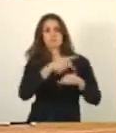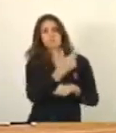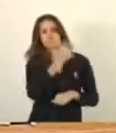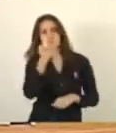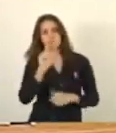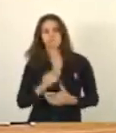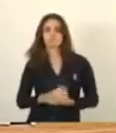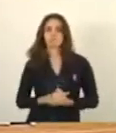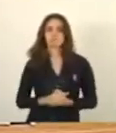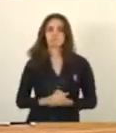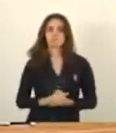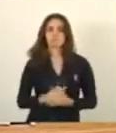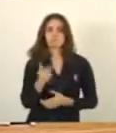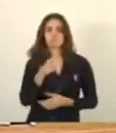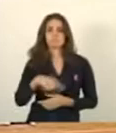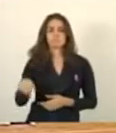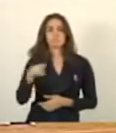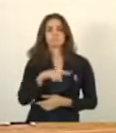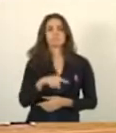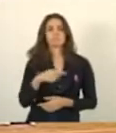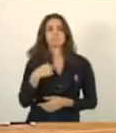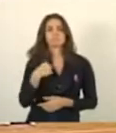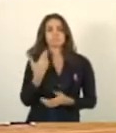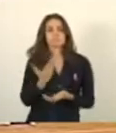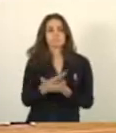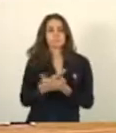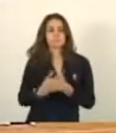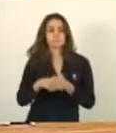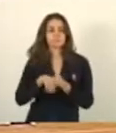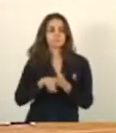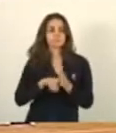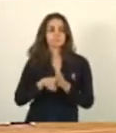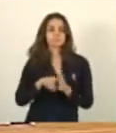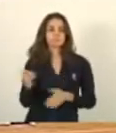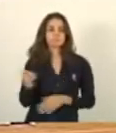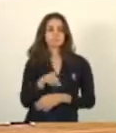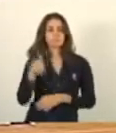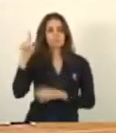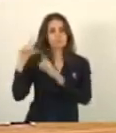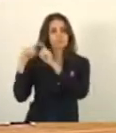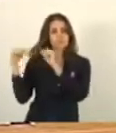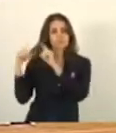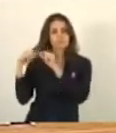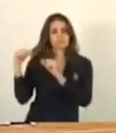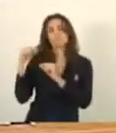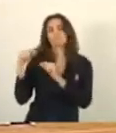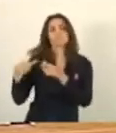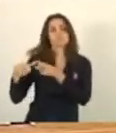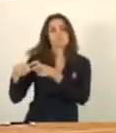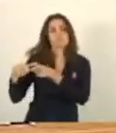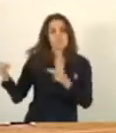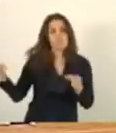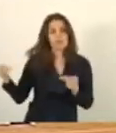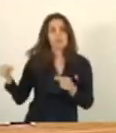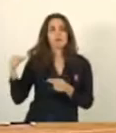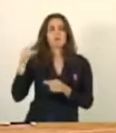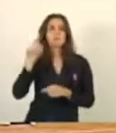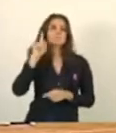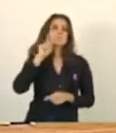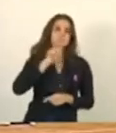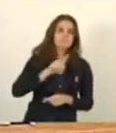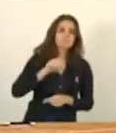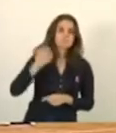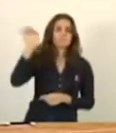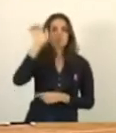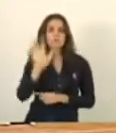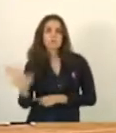países. Então, considero o estudo, por exemplo, que um professor no Japão, a maioria dos professores do Japão, dos Estados Unidos, de países